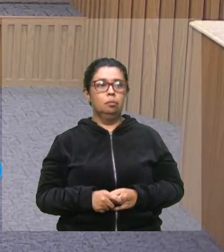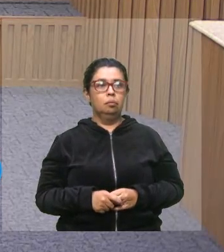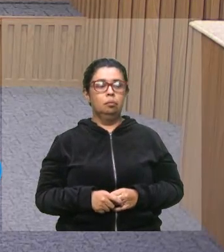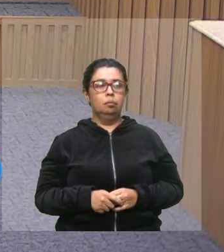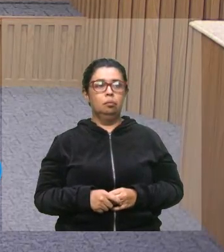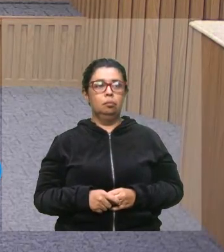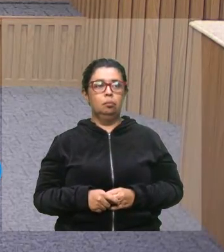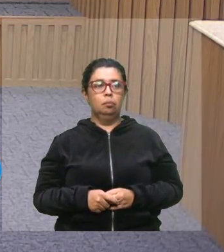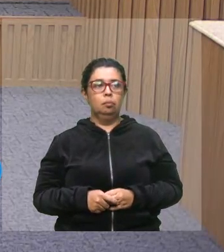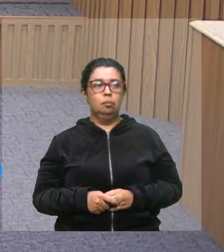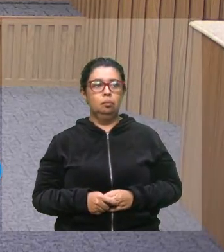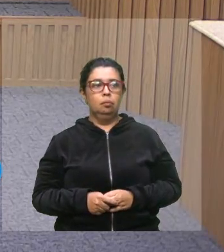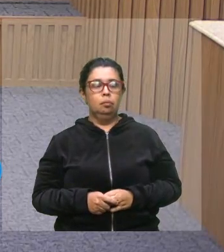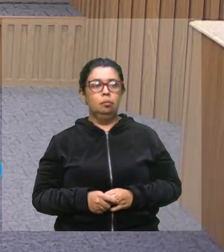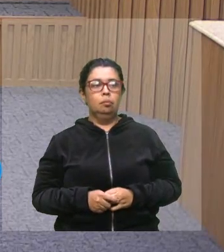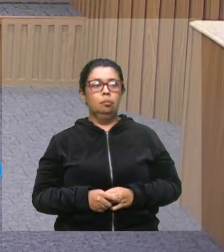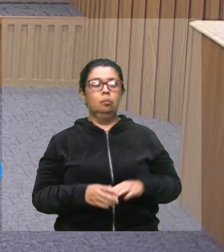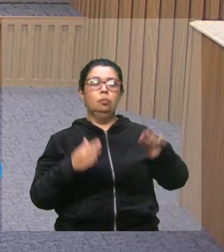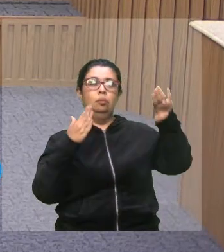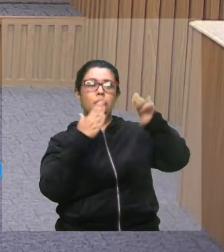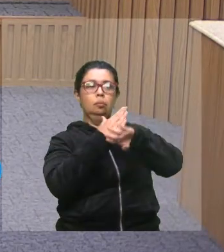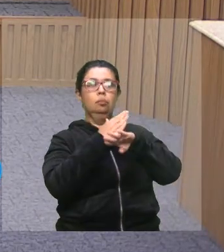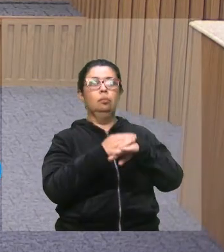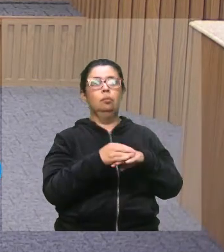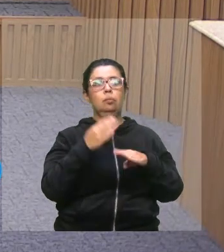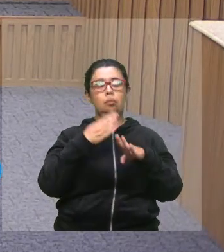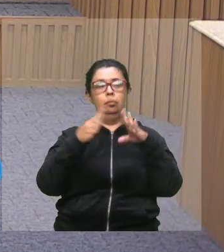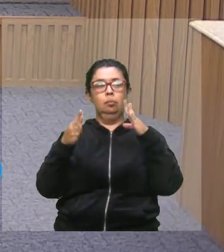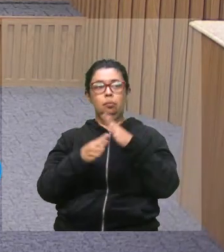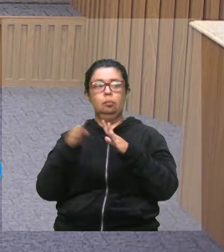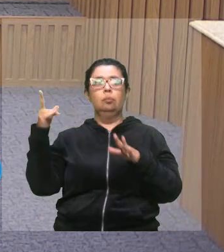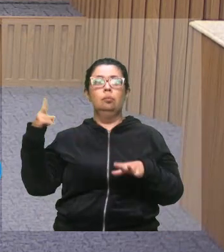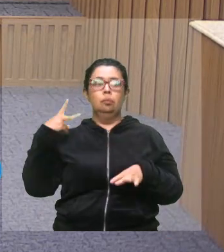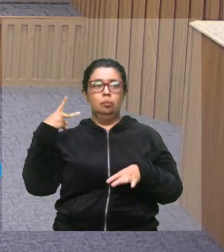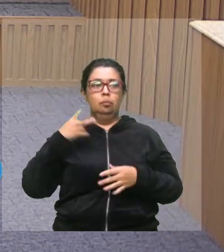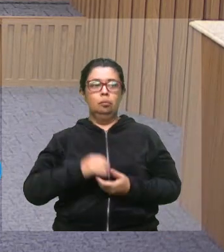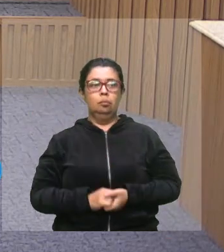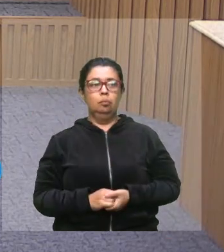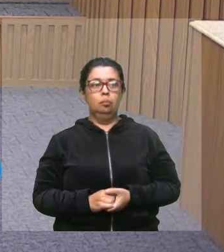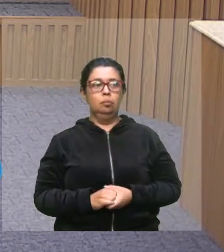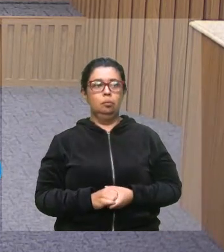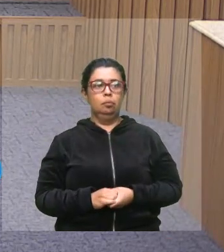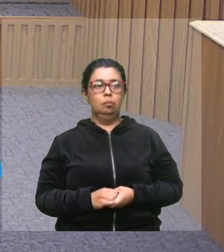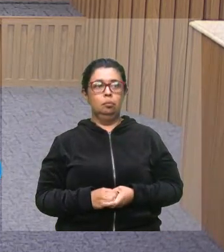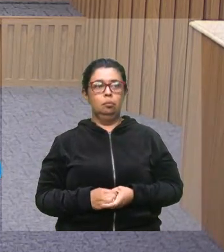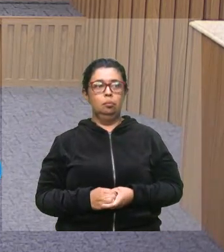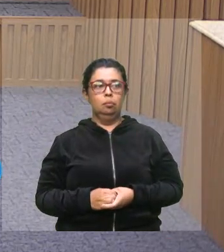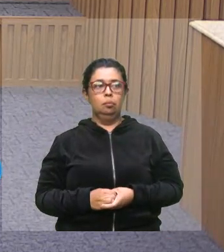O requerimento foi aprovado por unanimidade.